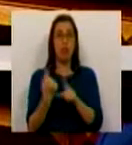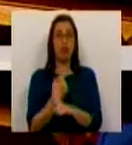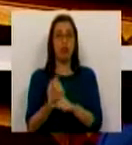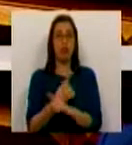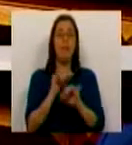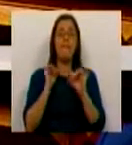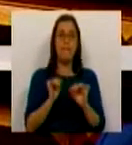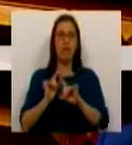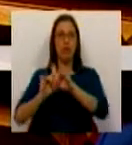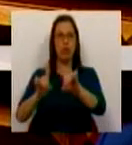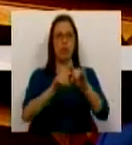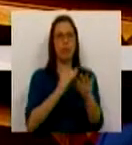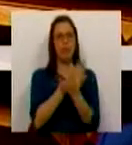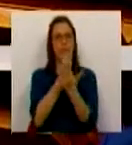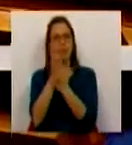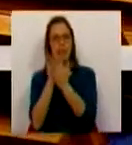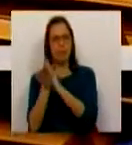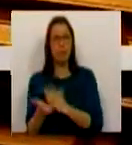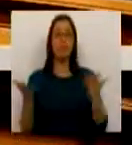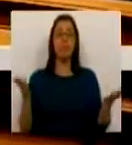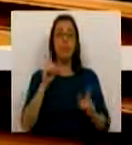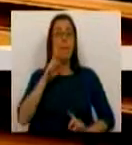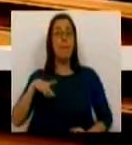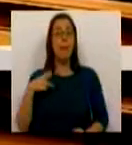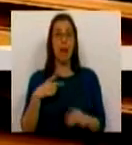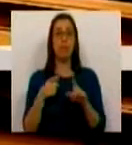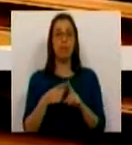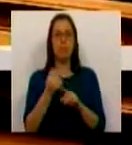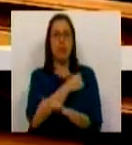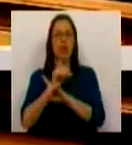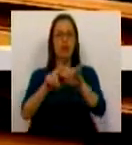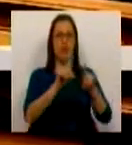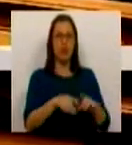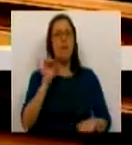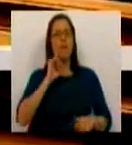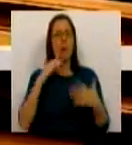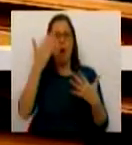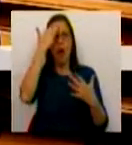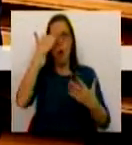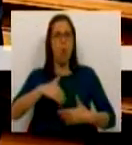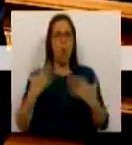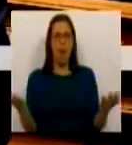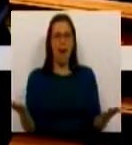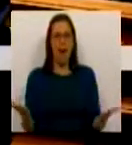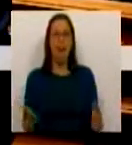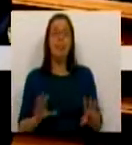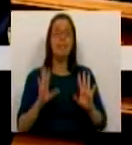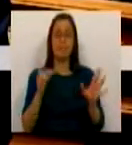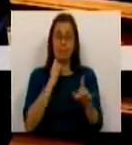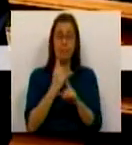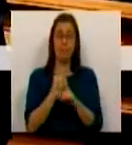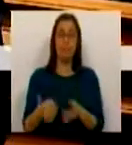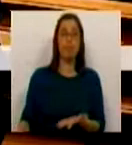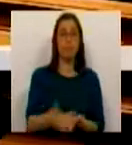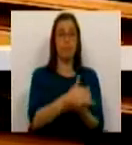nas suas diferentes vertentes. Trata-se de um património com uma dimensão e um valor incalculável. De acordo com